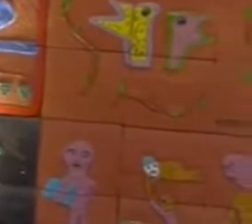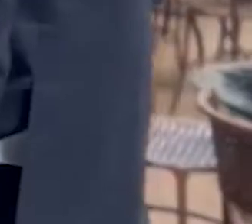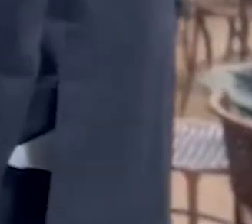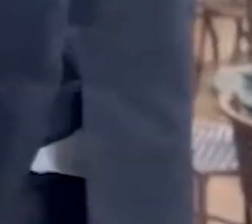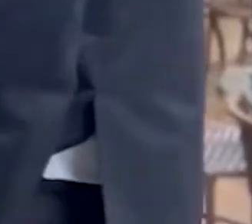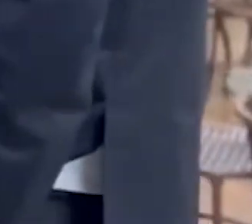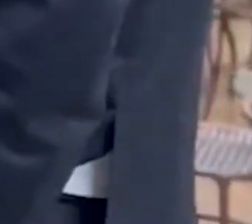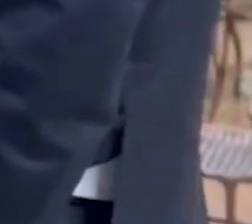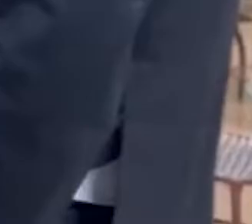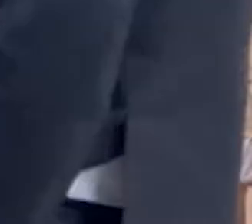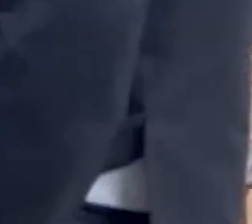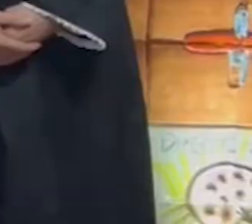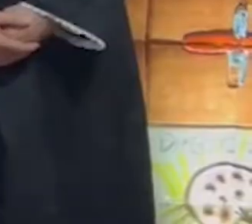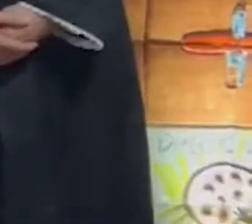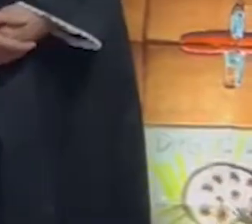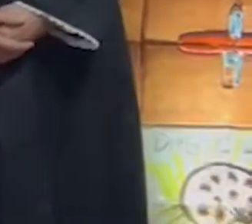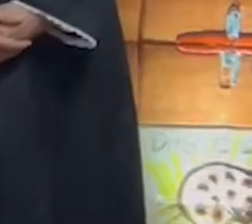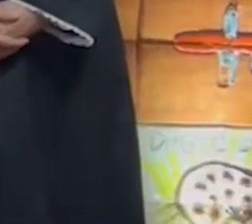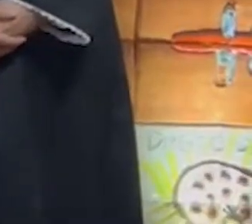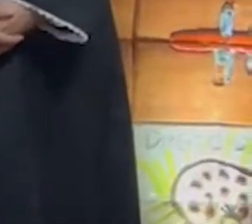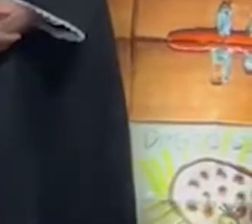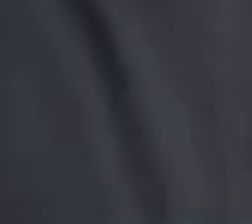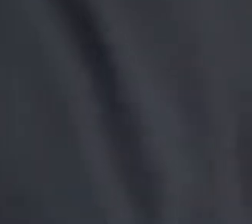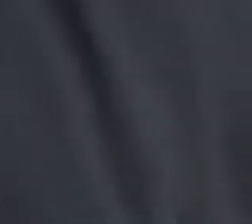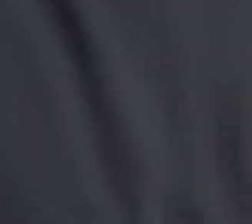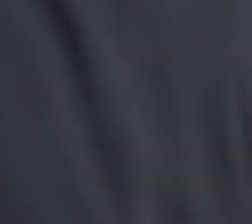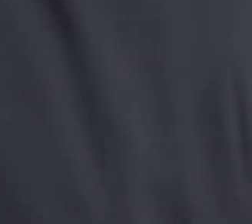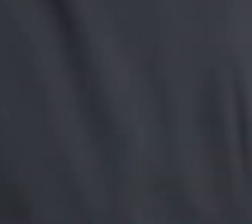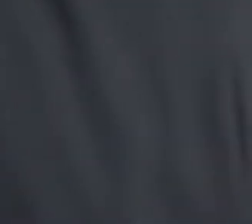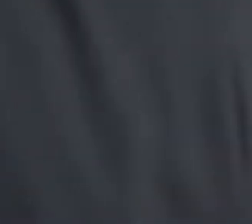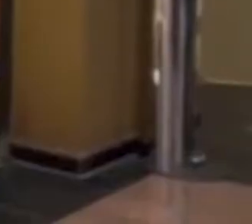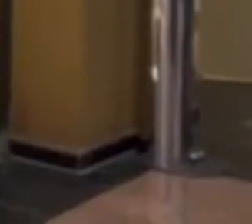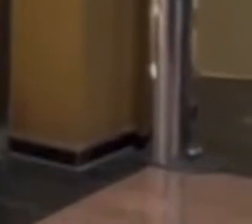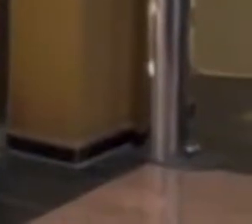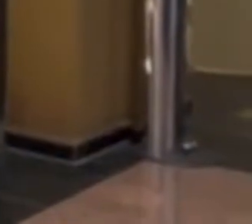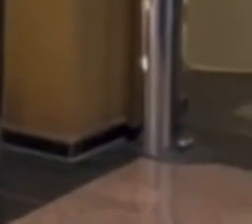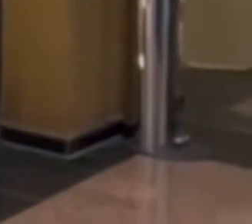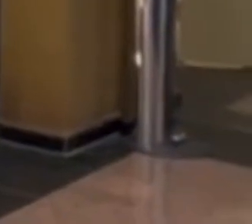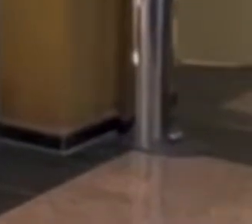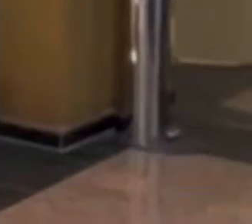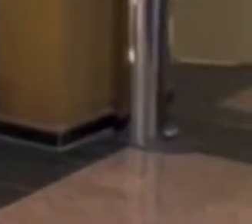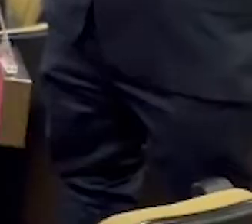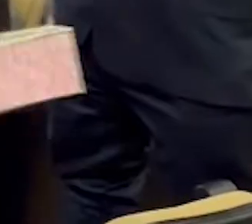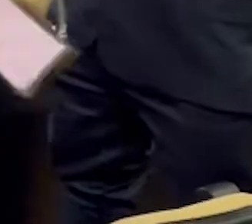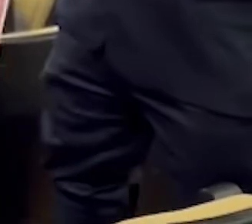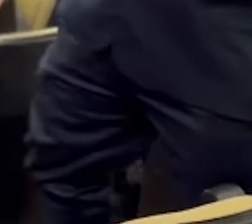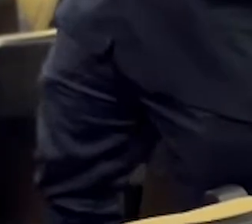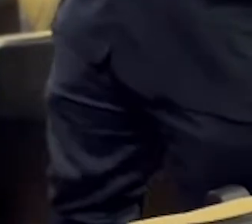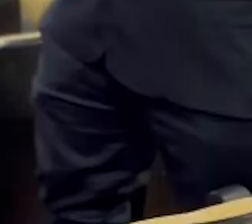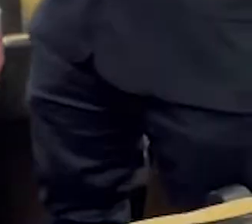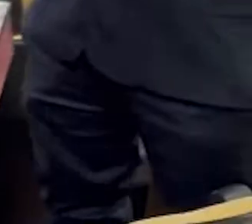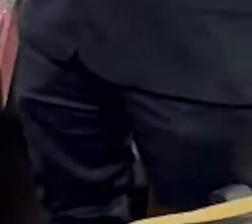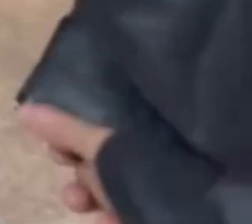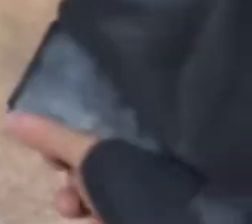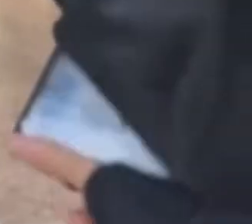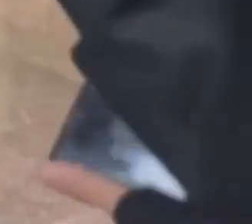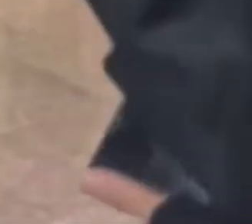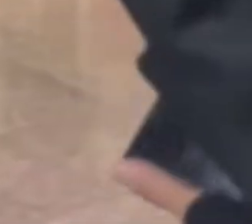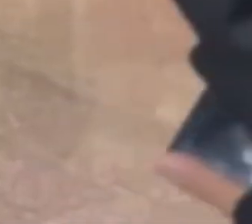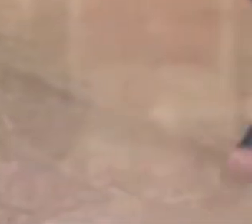Estiveram presentes membros e servidores do MP Goiano, além de autoridades e familiares dos